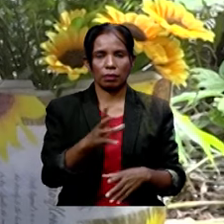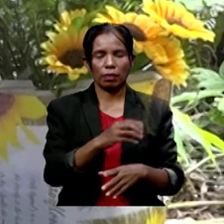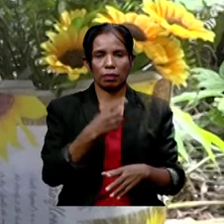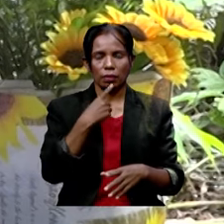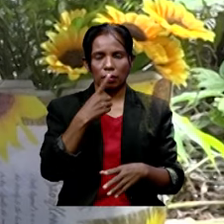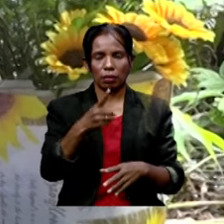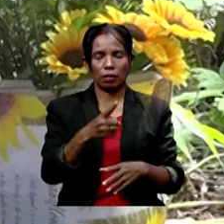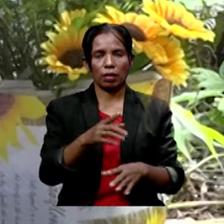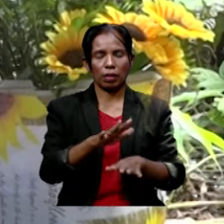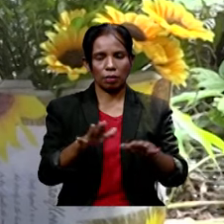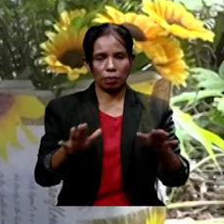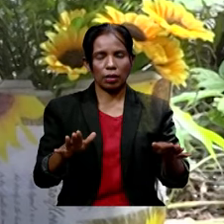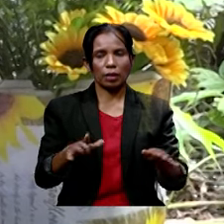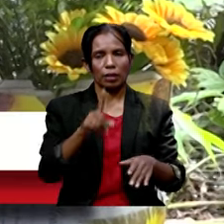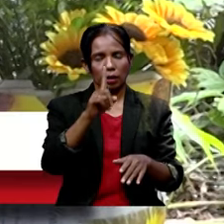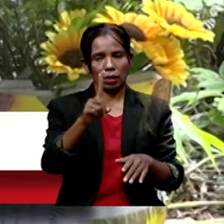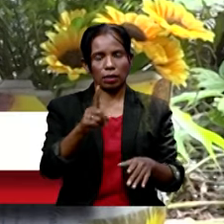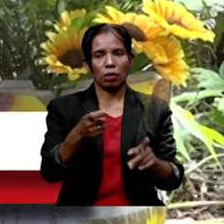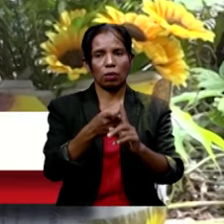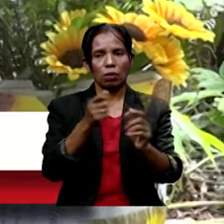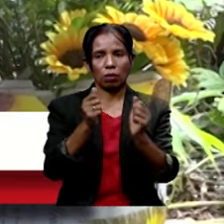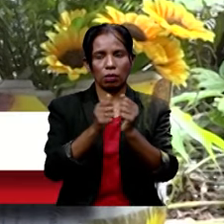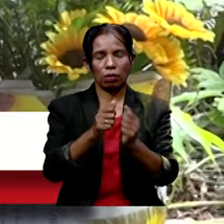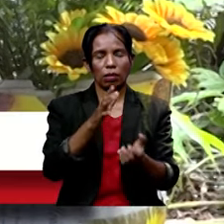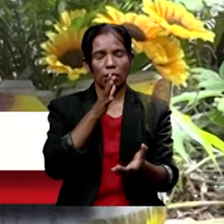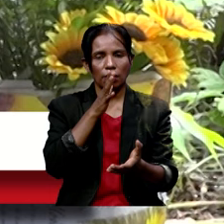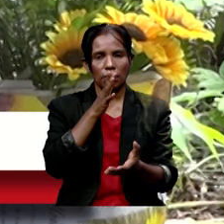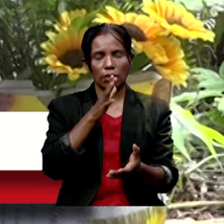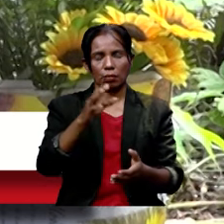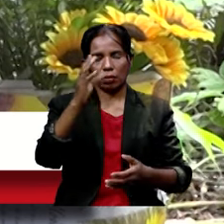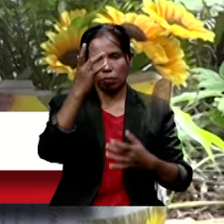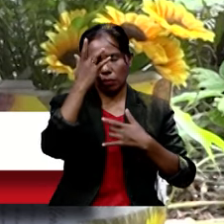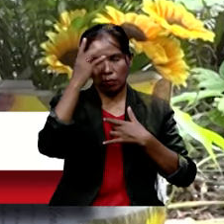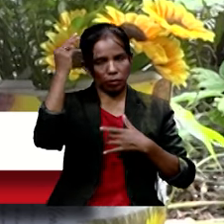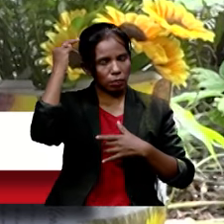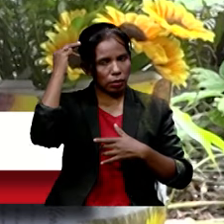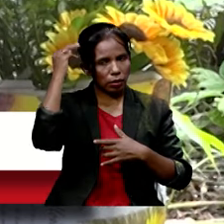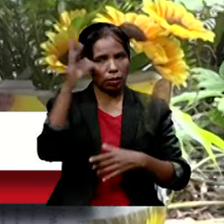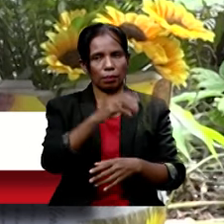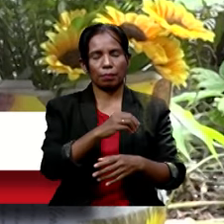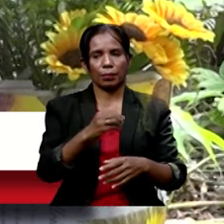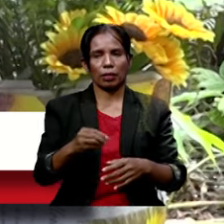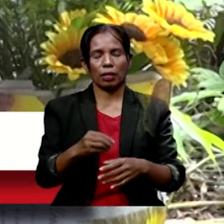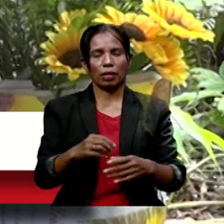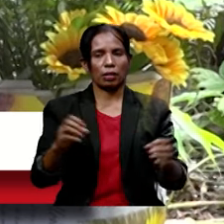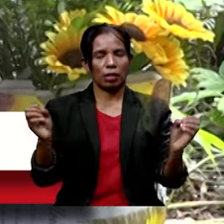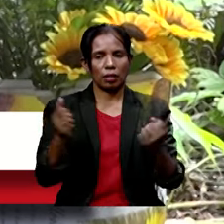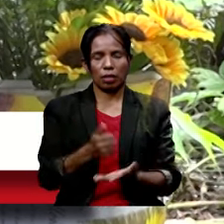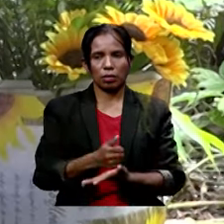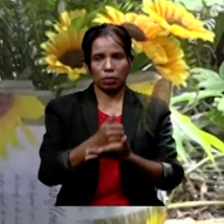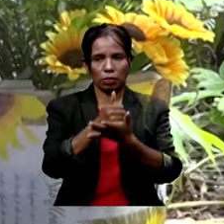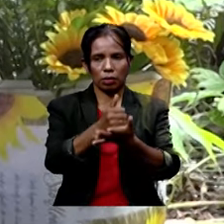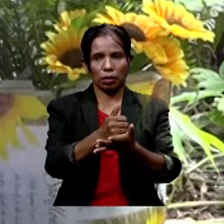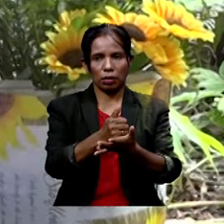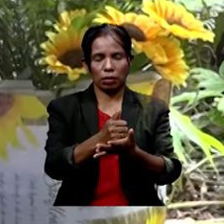que kuang idaniang nebe maka mai ho inang nebe maka ho deficiente mental no? Inang nebe ho moras mental nebe maka latrata nebe